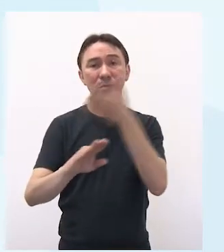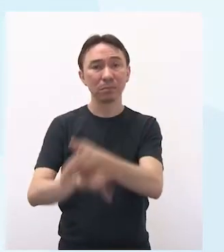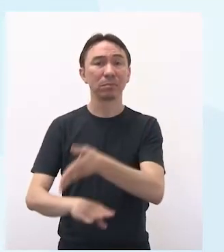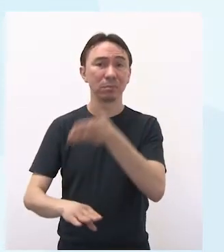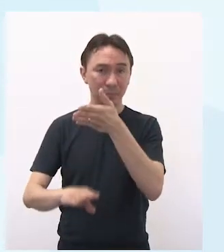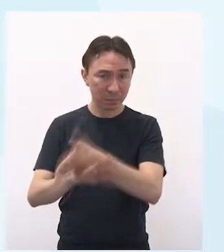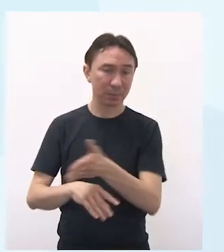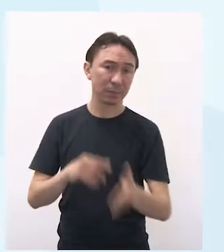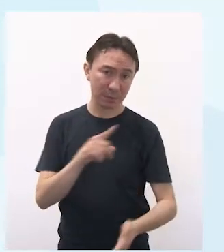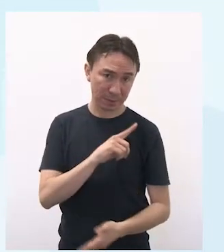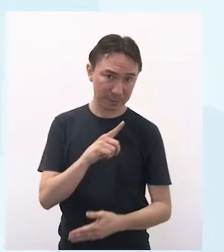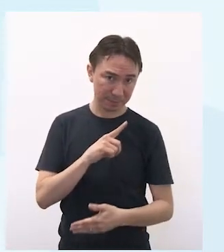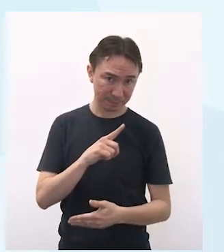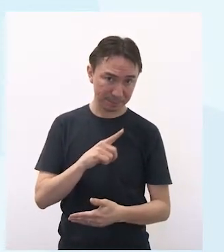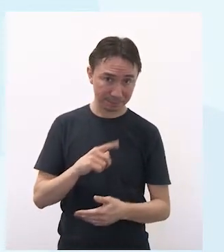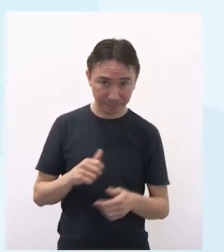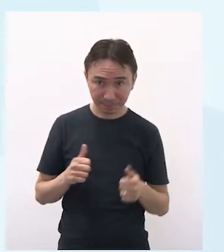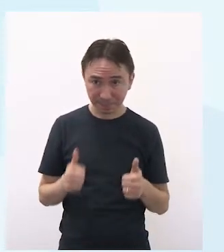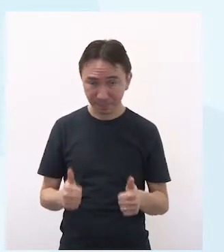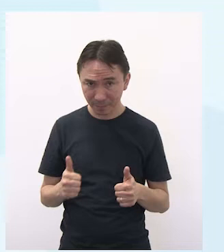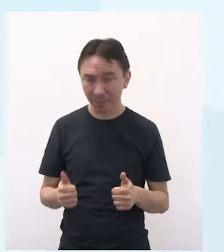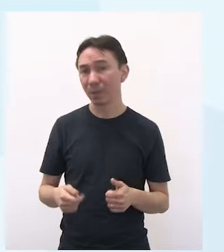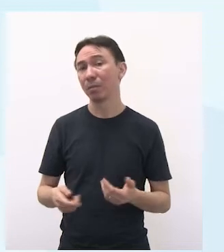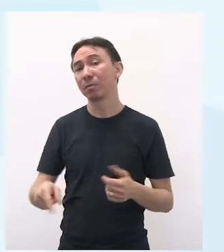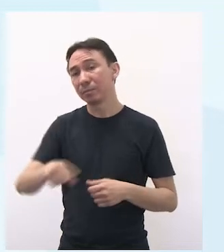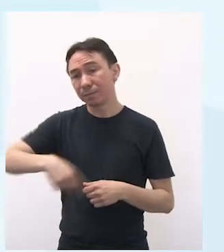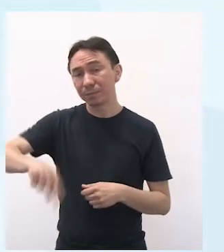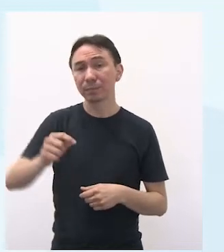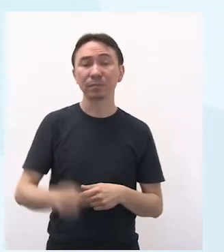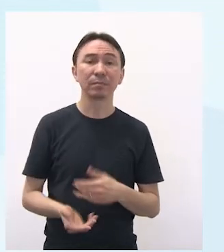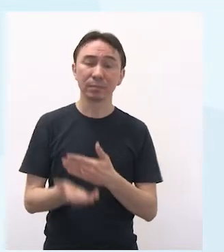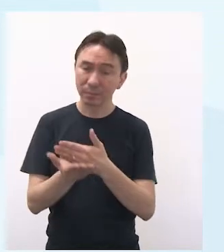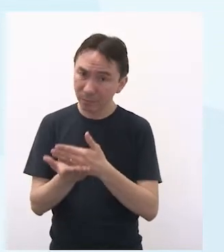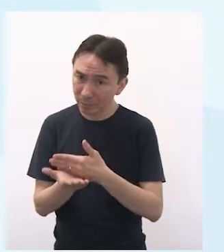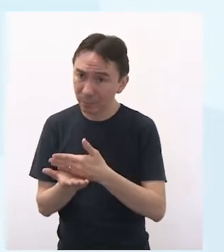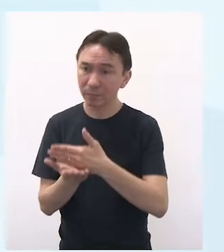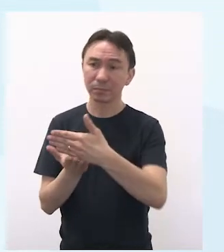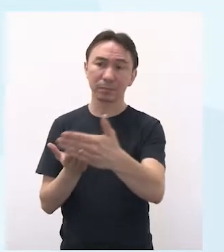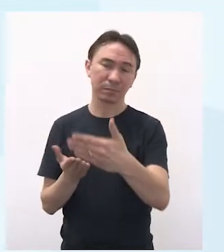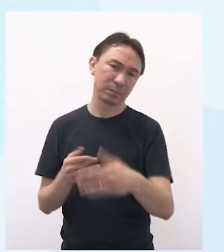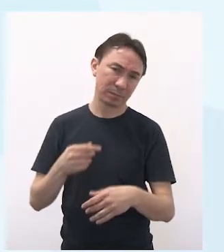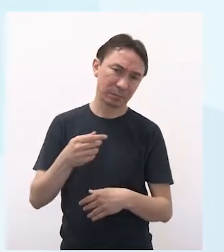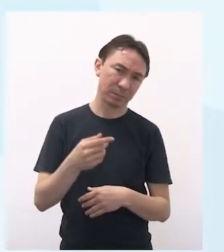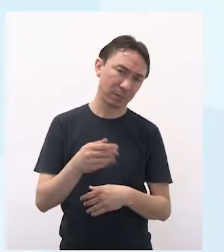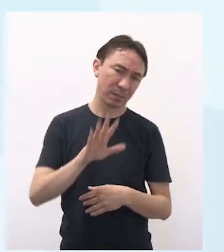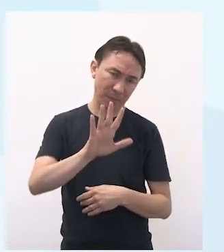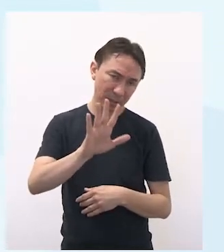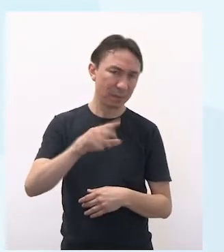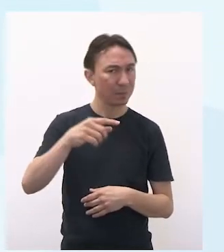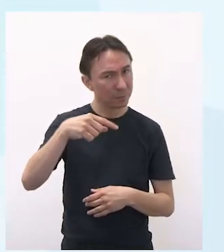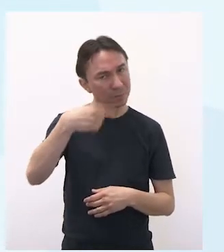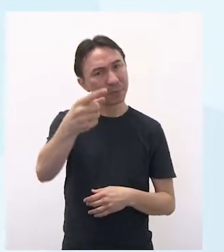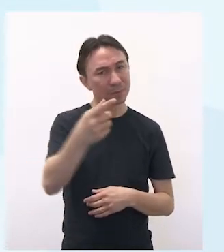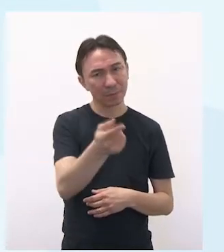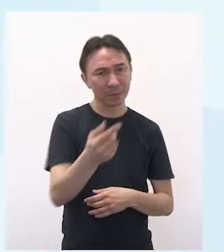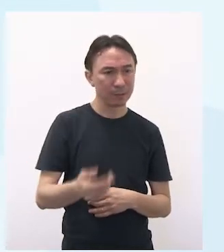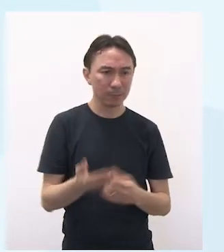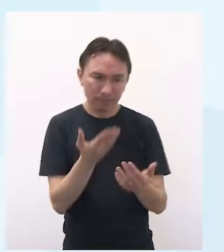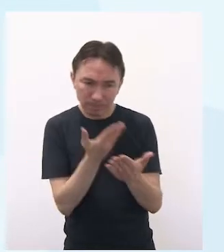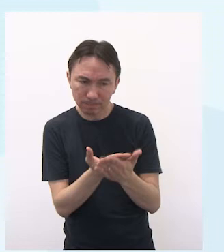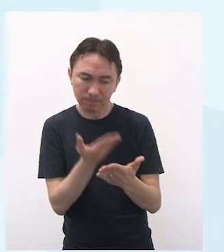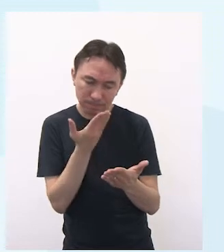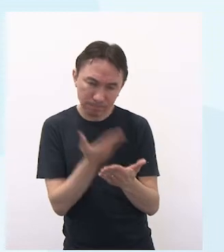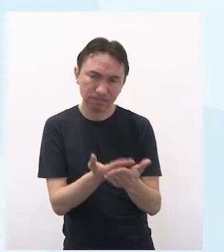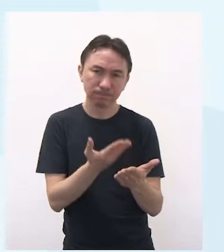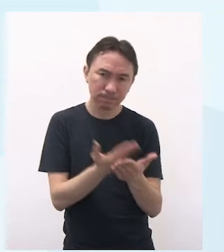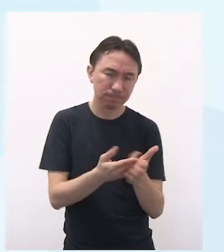para conversar, para que vocês possam depois estudar com mais intensidade aí a